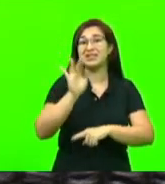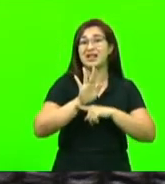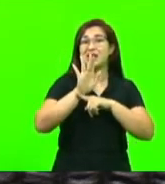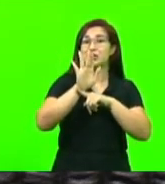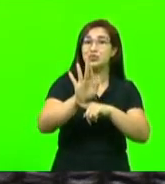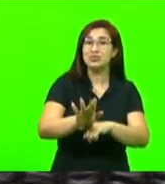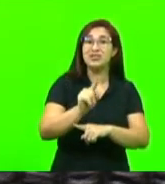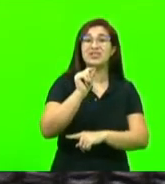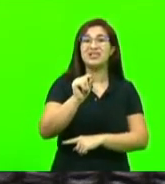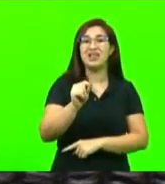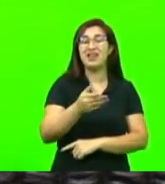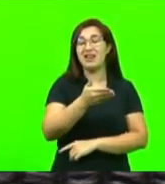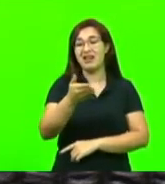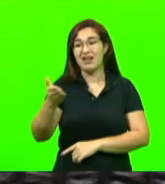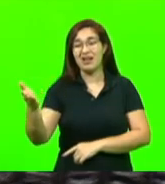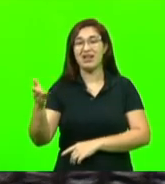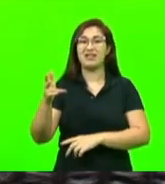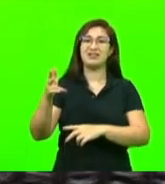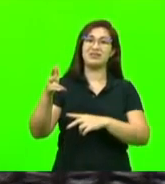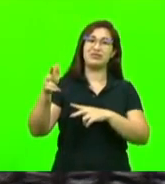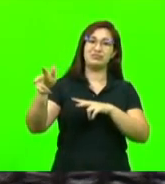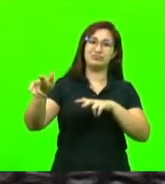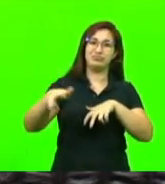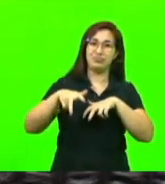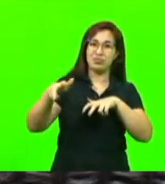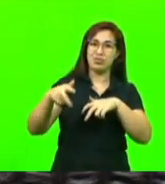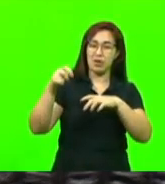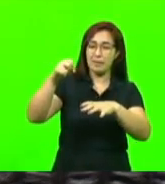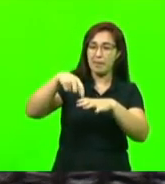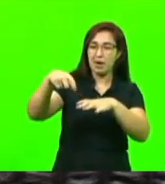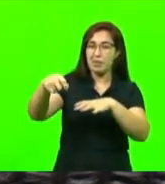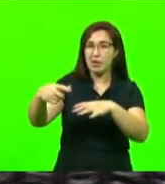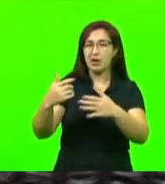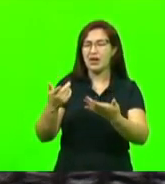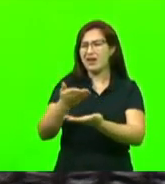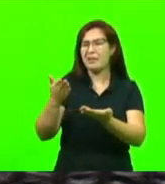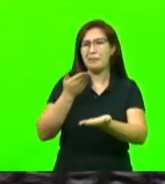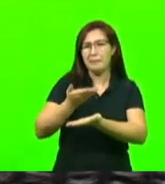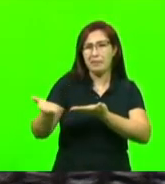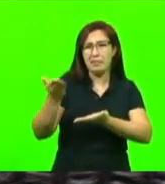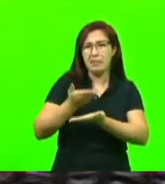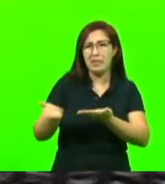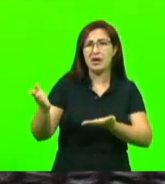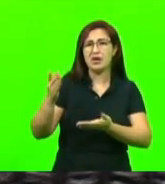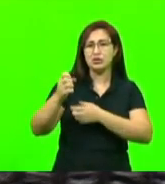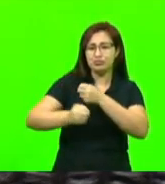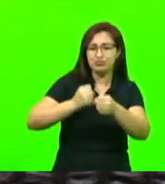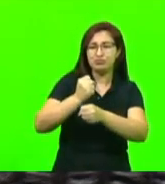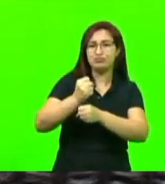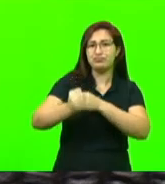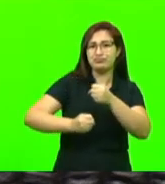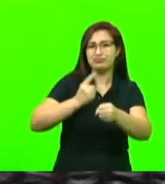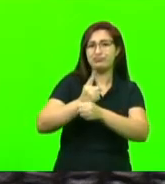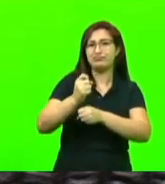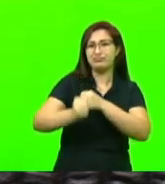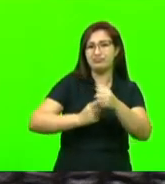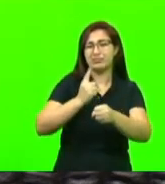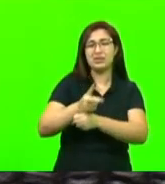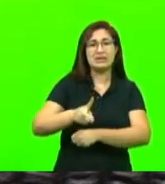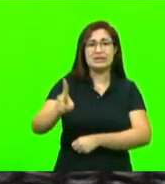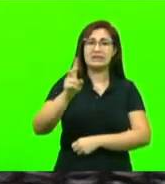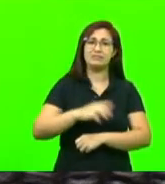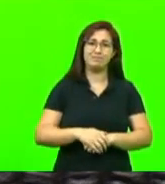ponta, aos agricultores que têm perdido a sua safra ano após ano. As